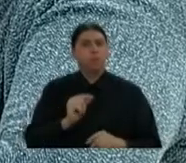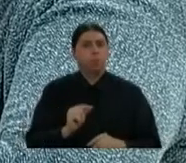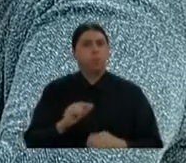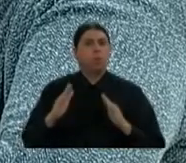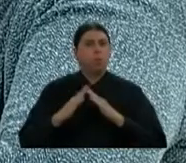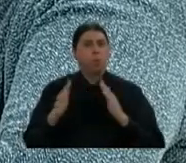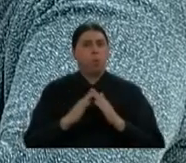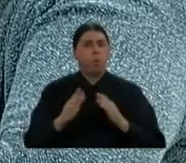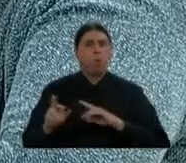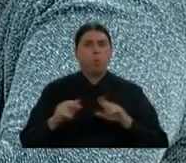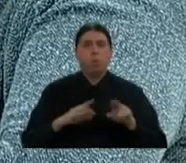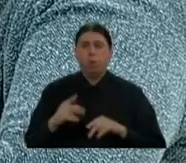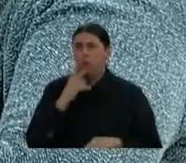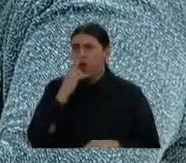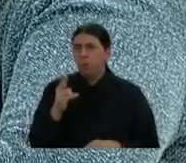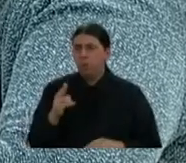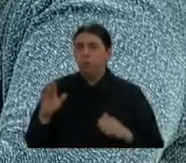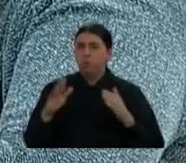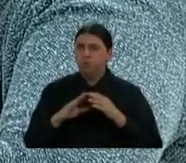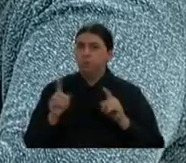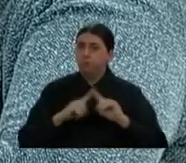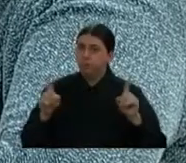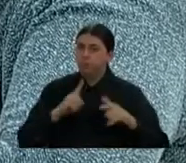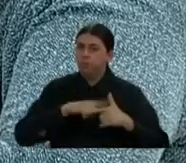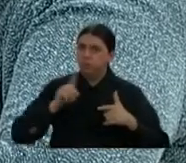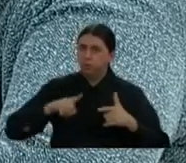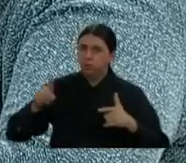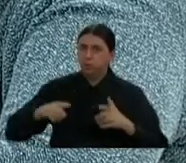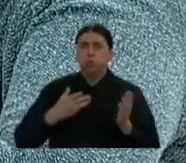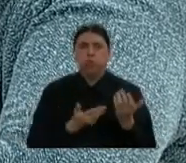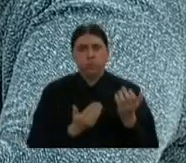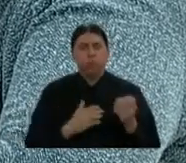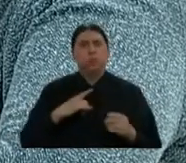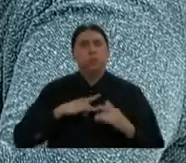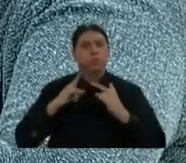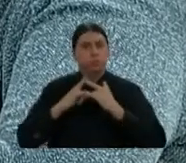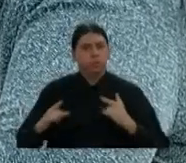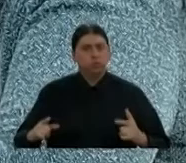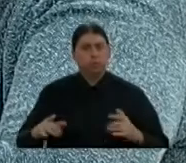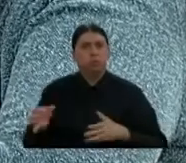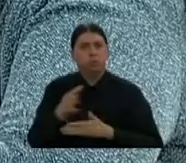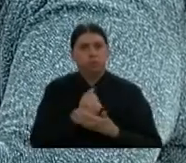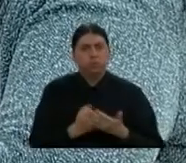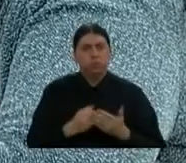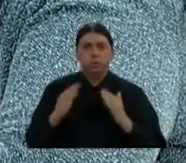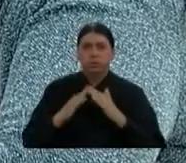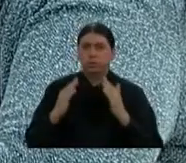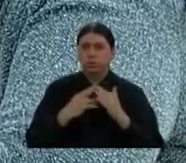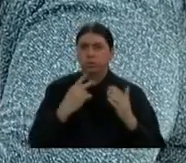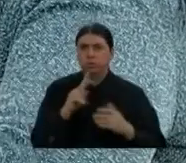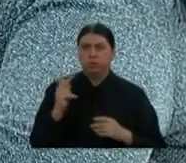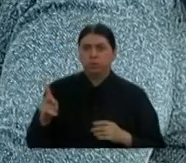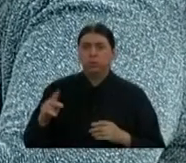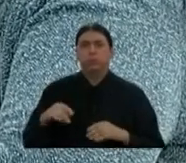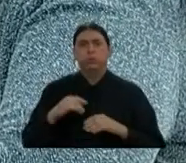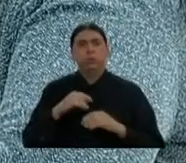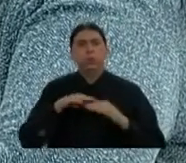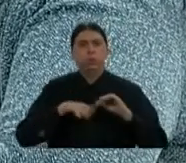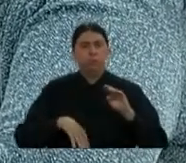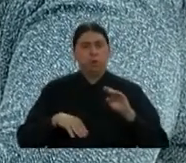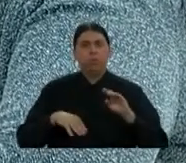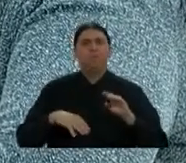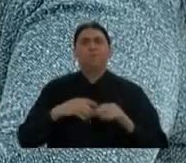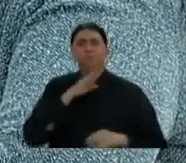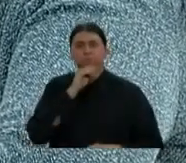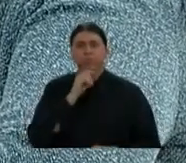repúblicas para eles mas pelo índice que a gente senta e adolescentes a indecisão de recolhimento dessas casas é muito inferior entre esses aviões nascemos